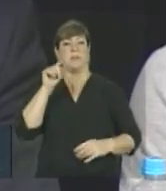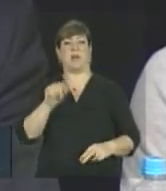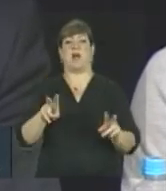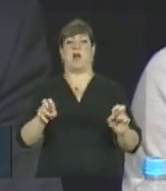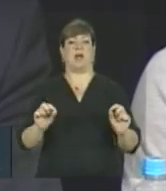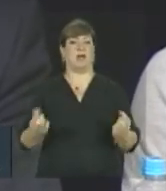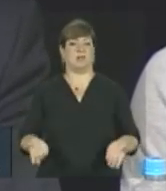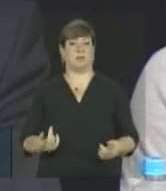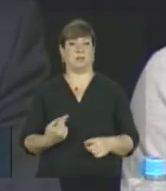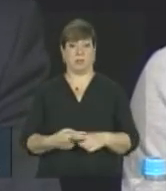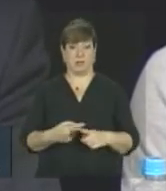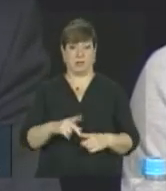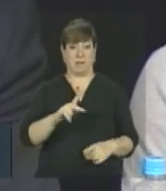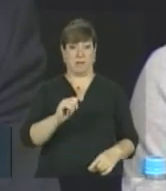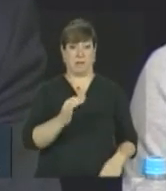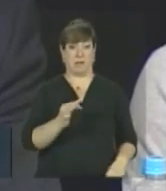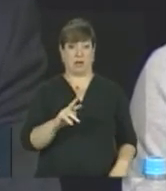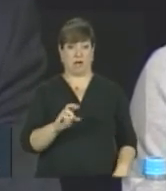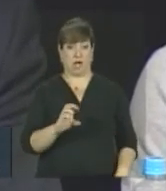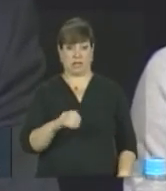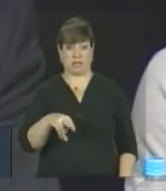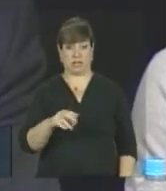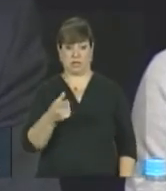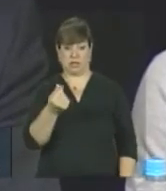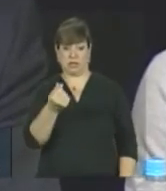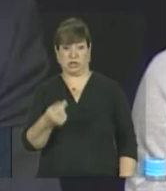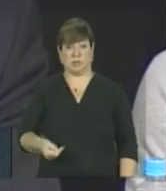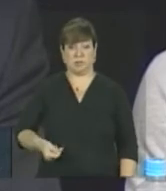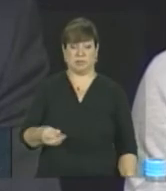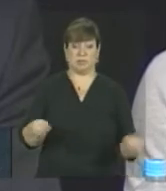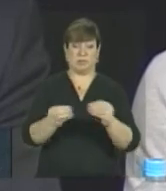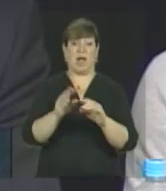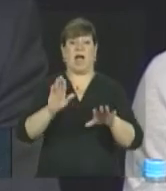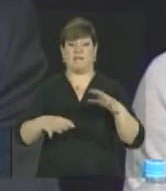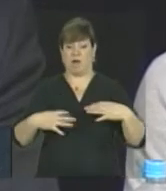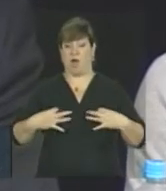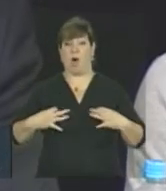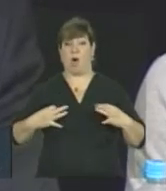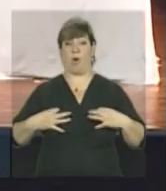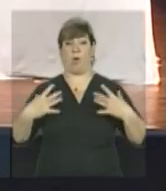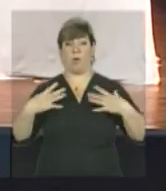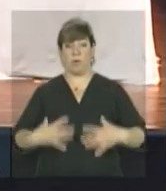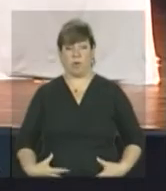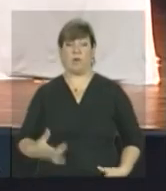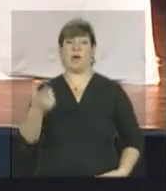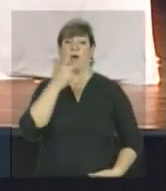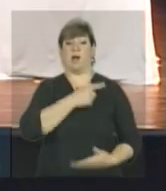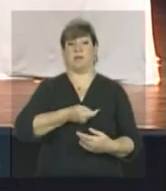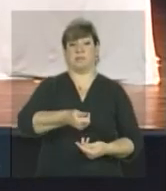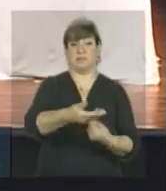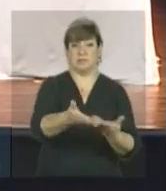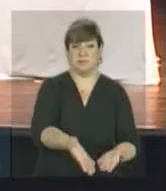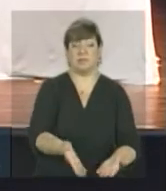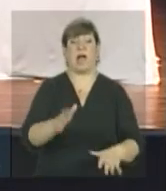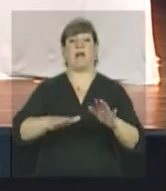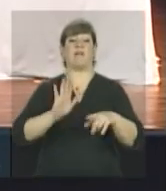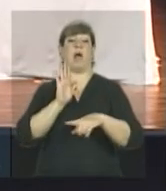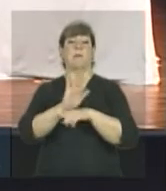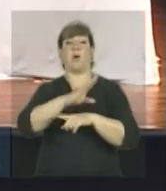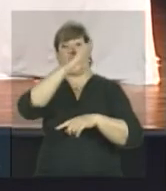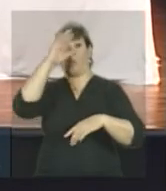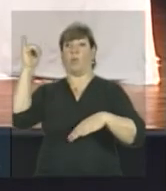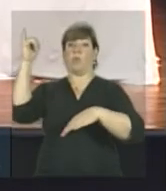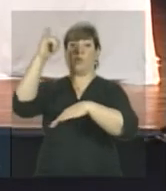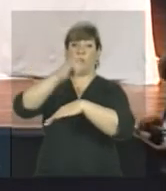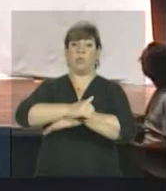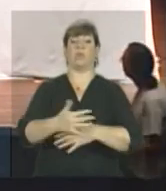porque, às vezes, um patrocínio é um uniforme que a pessoa ganha, às vezes é um apoio para uma viagem, às